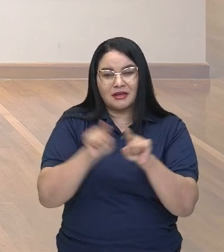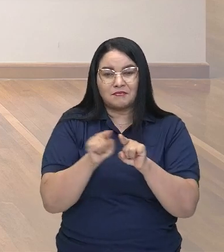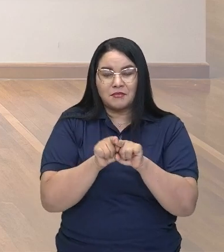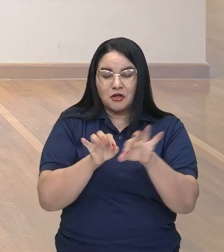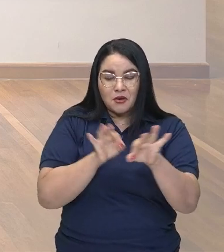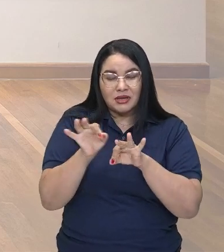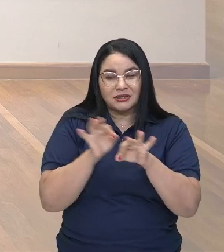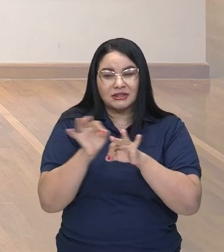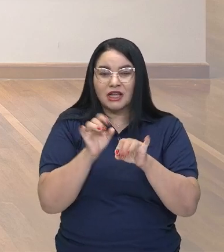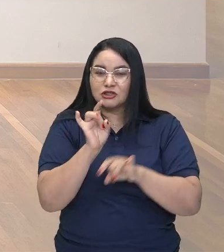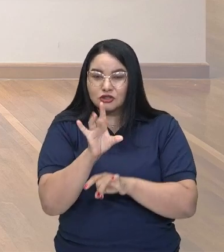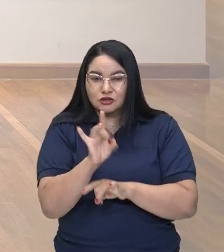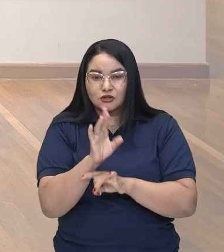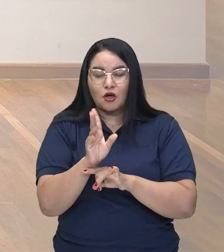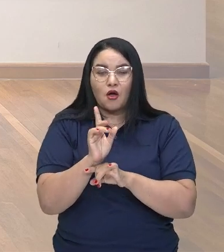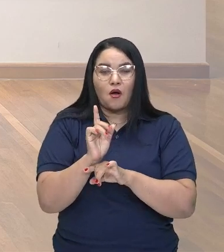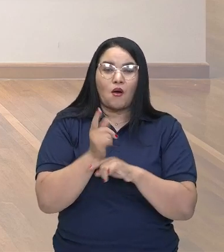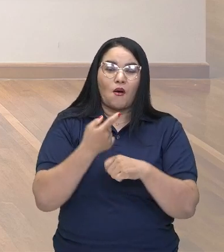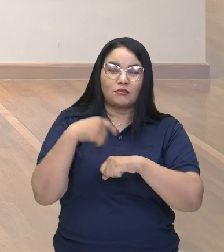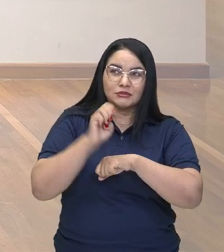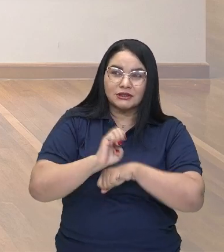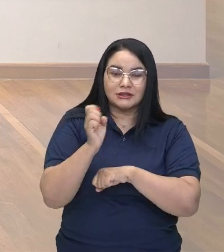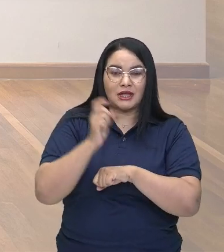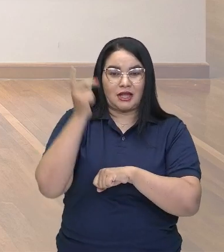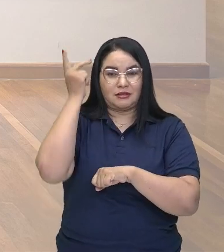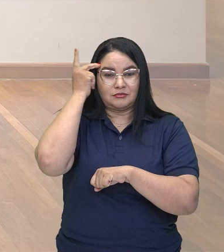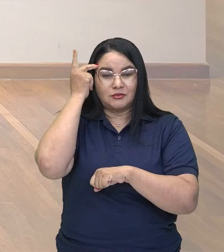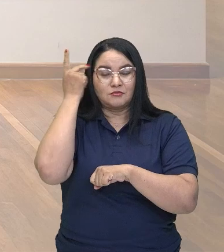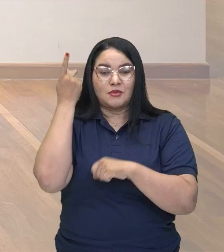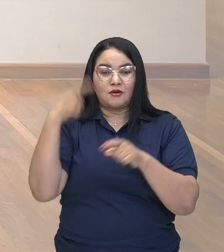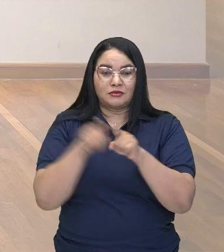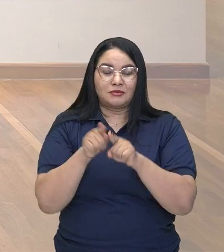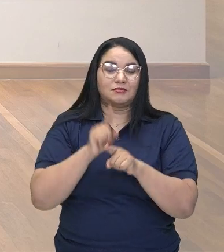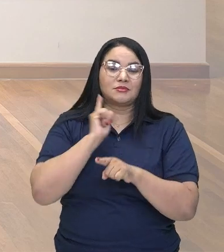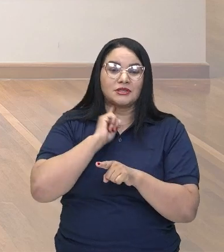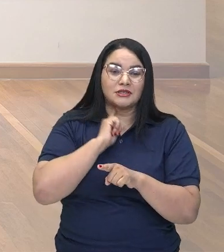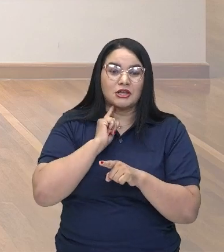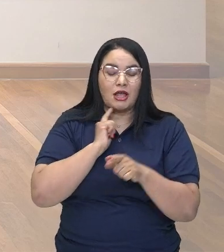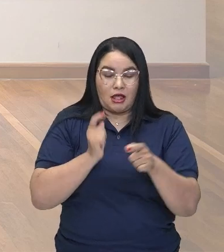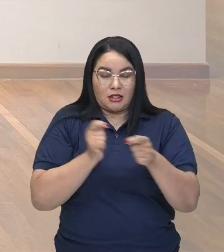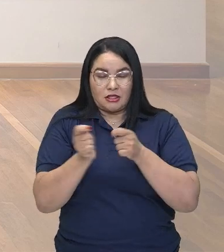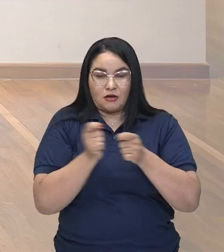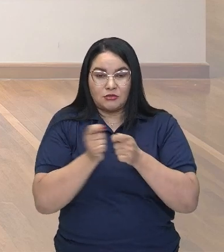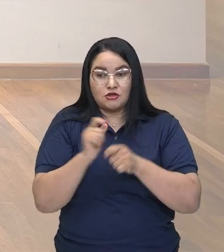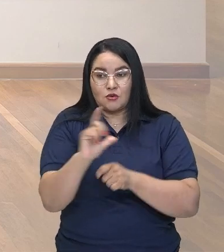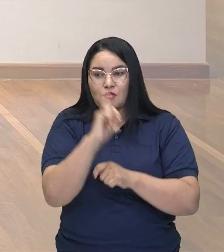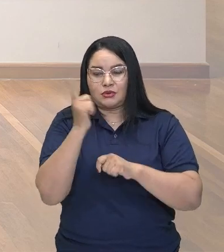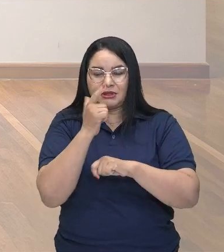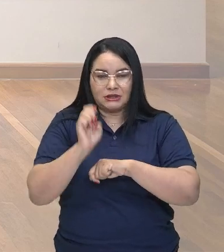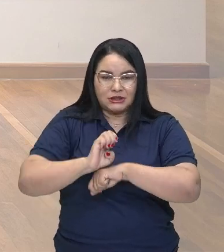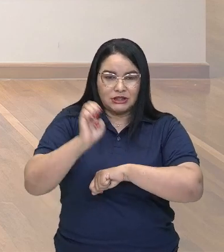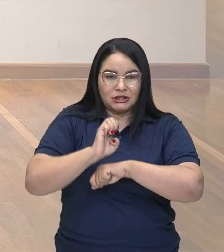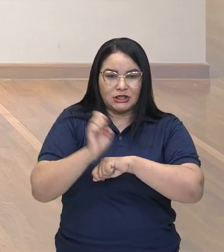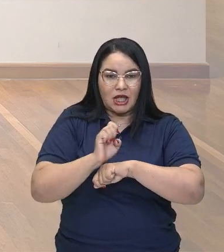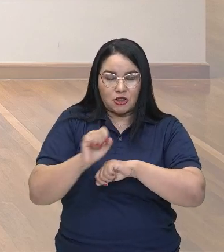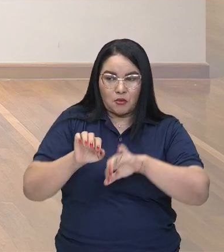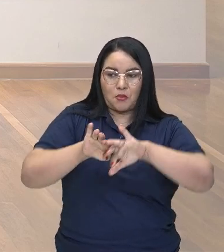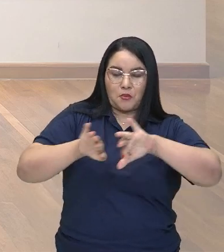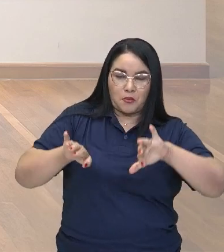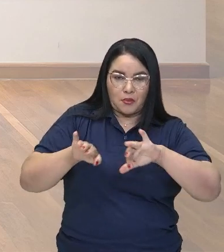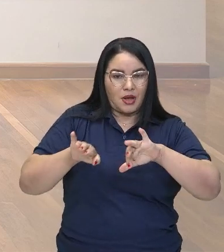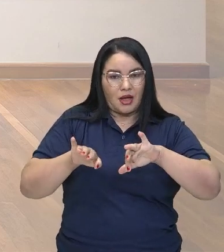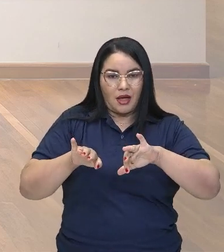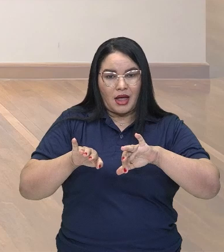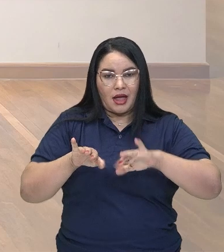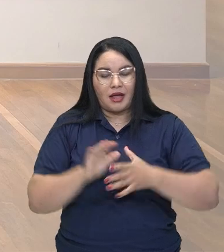Minas Gerais e por São Paulo, deixando os outros estados fora, né? E o próprio estado